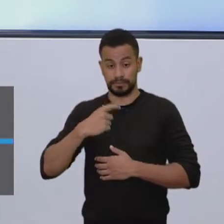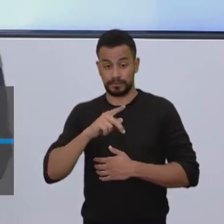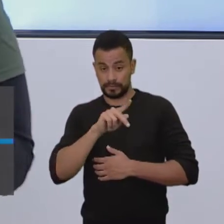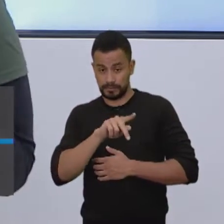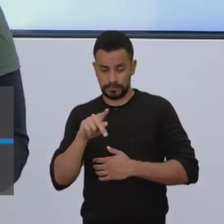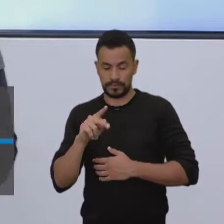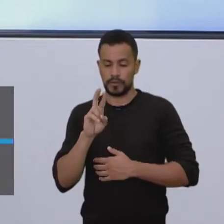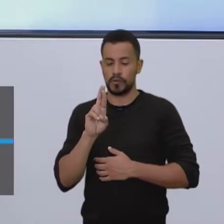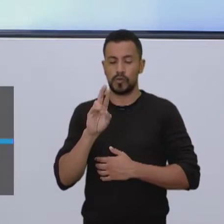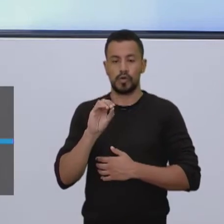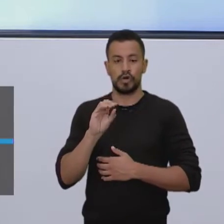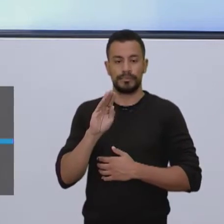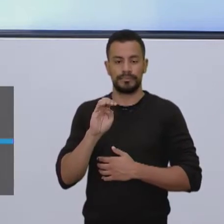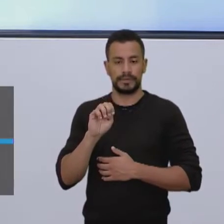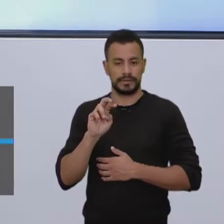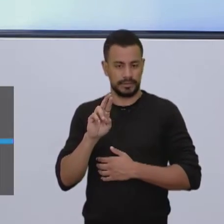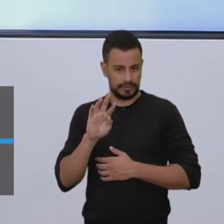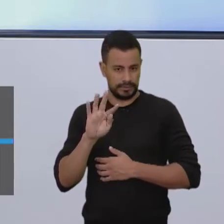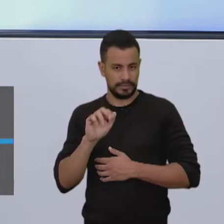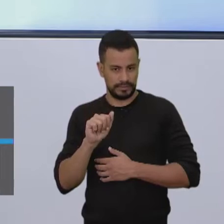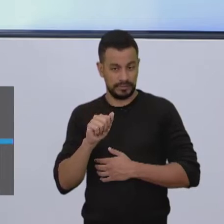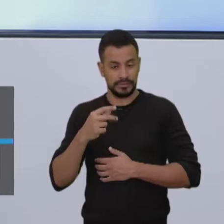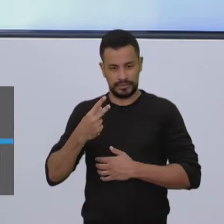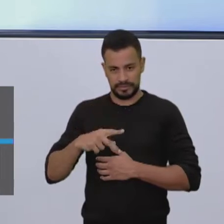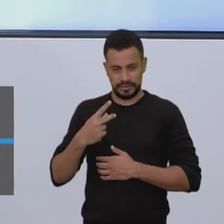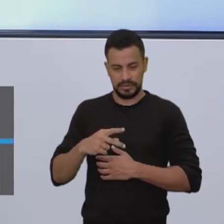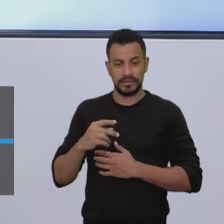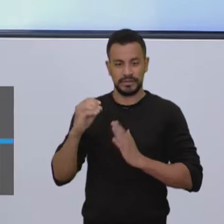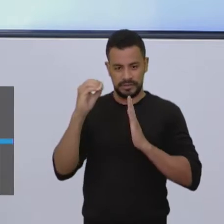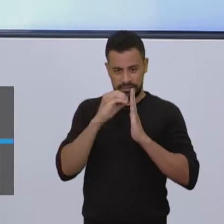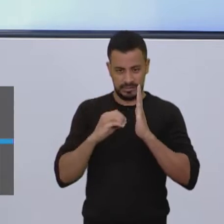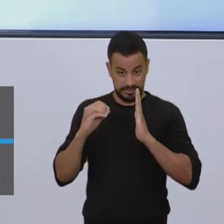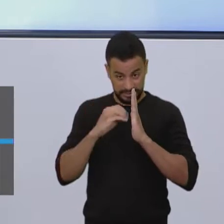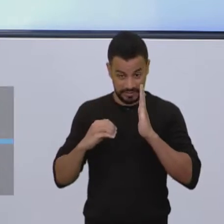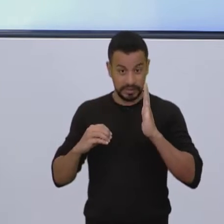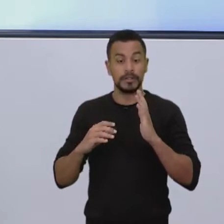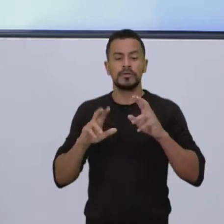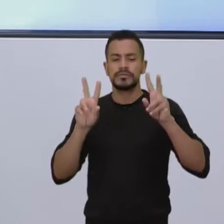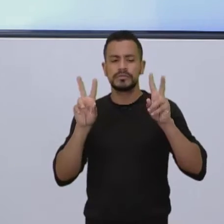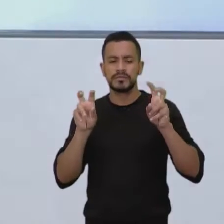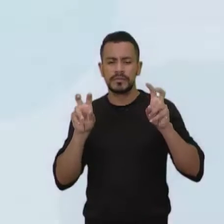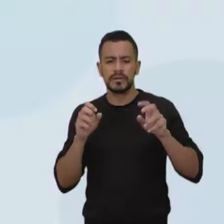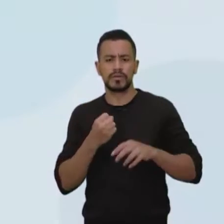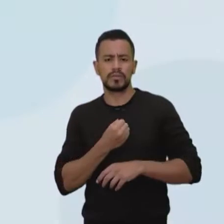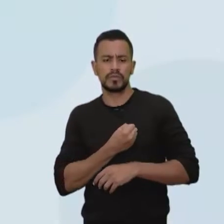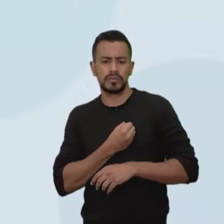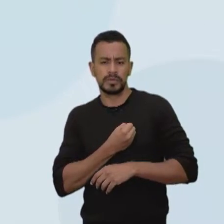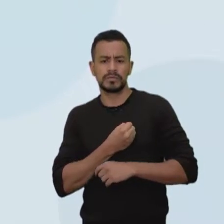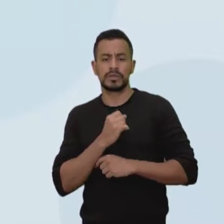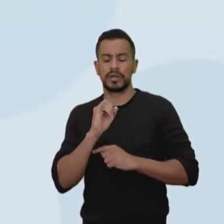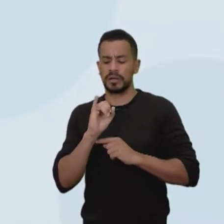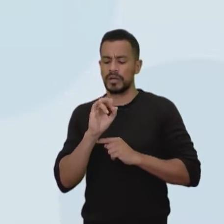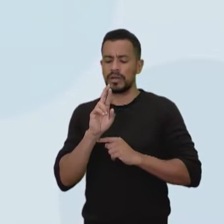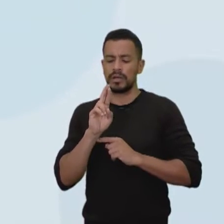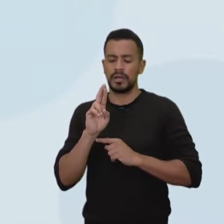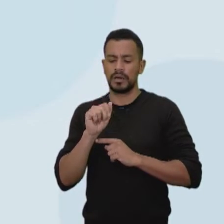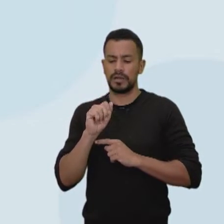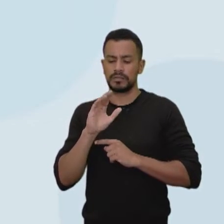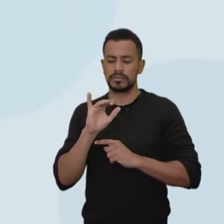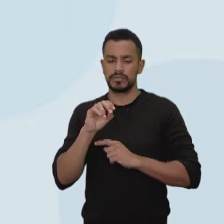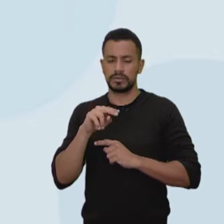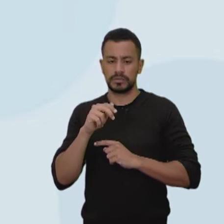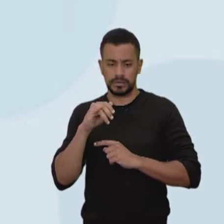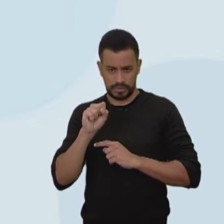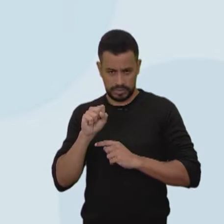de Mídias, e o tema da nossa aula de hoje é números racionais e números irracionais. Estamos continuando a outra aula. Sim, na última